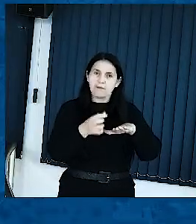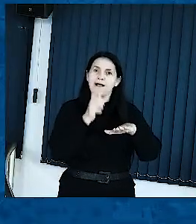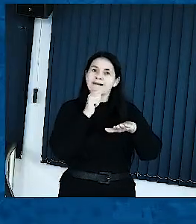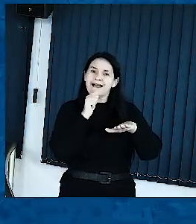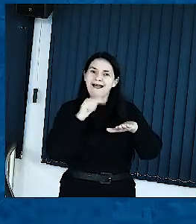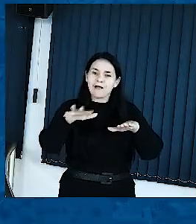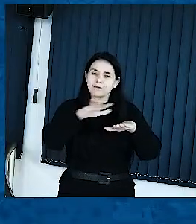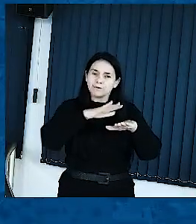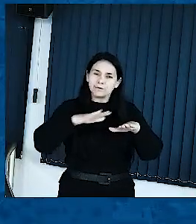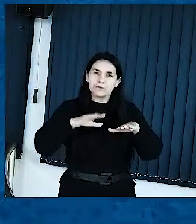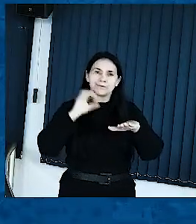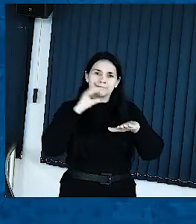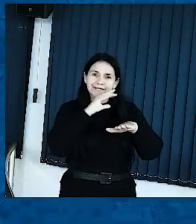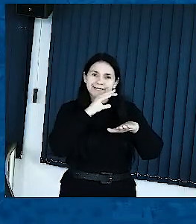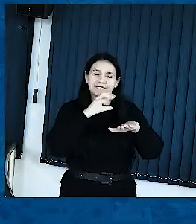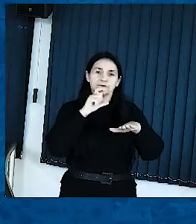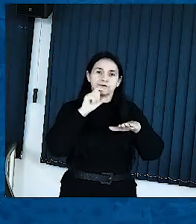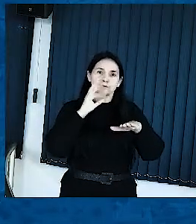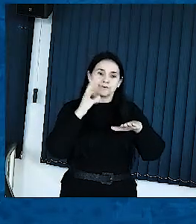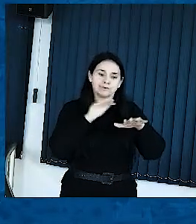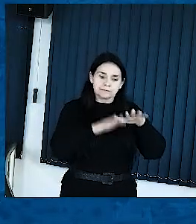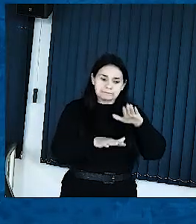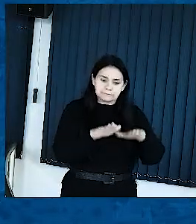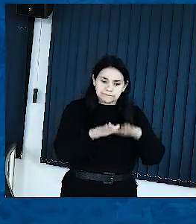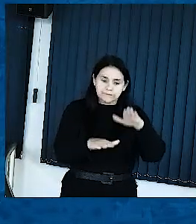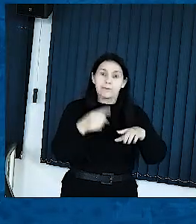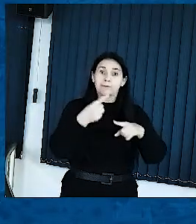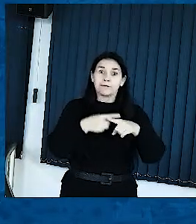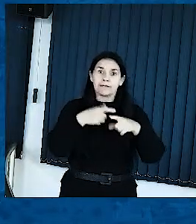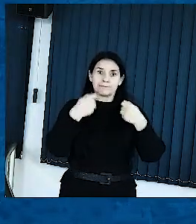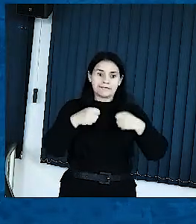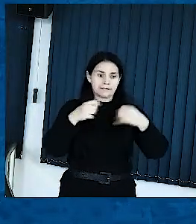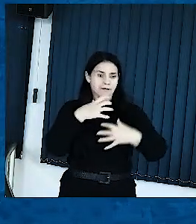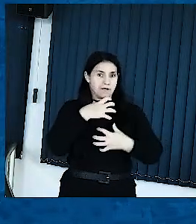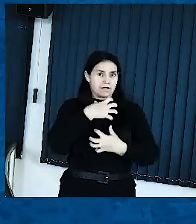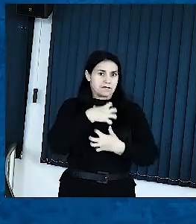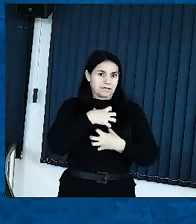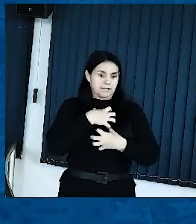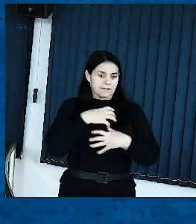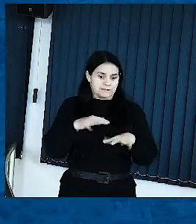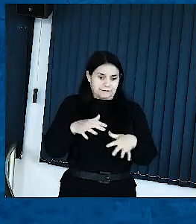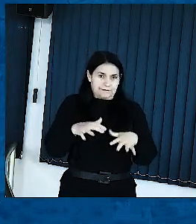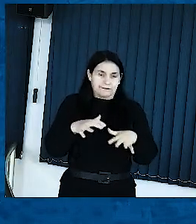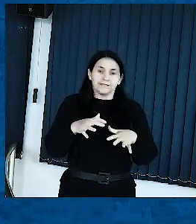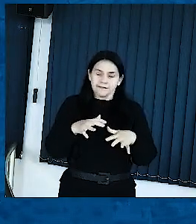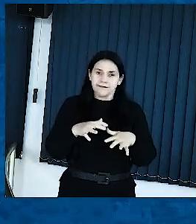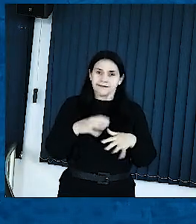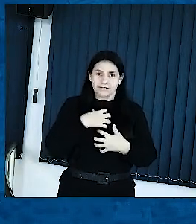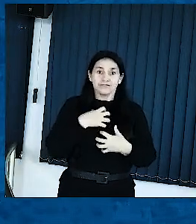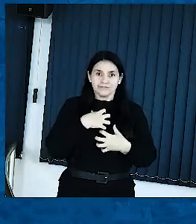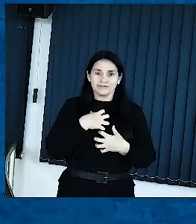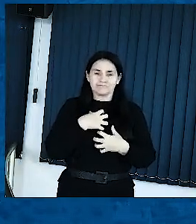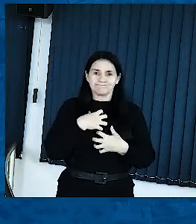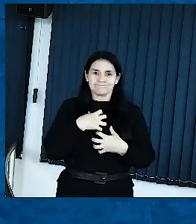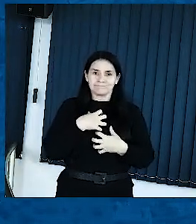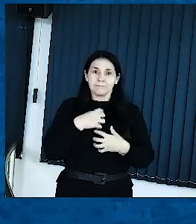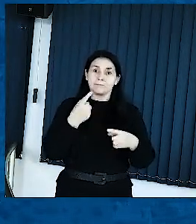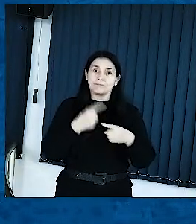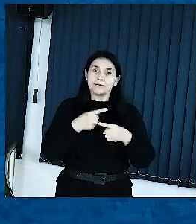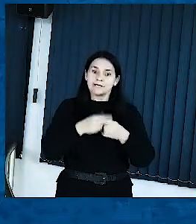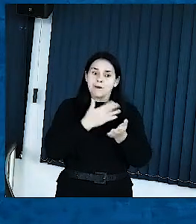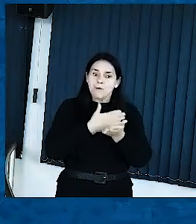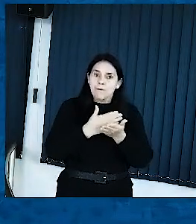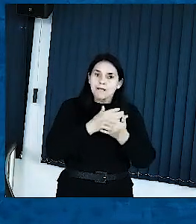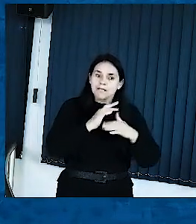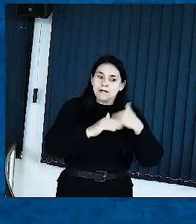frio. Porque o meu sistema sensorial, ele é altamente, está se